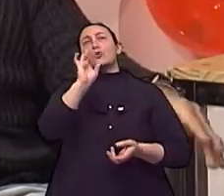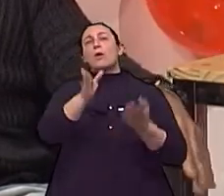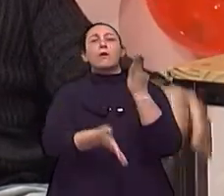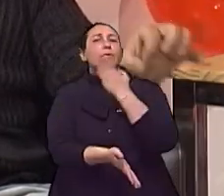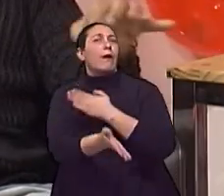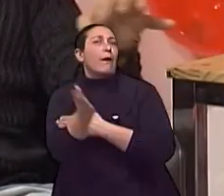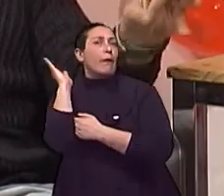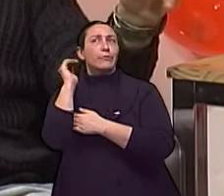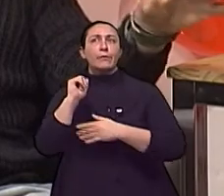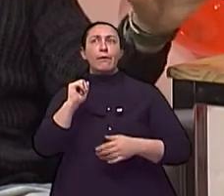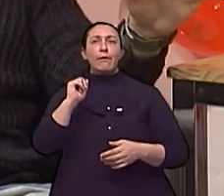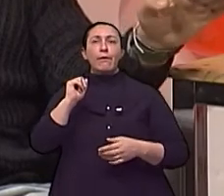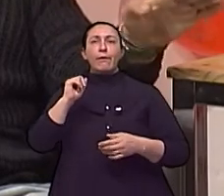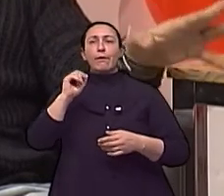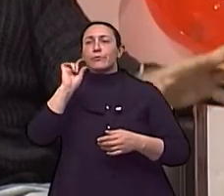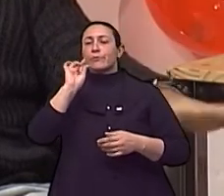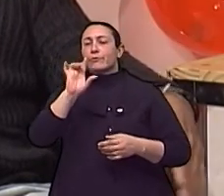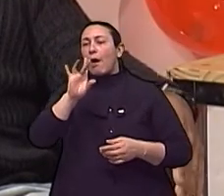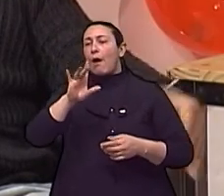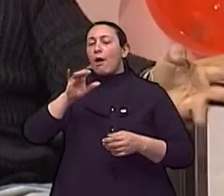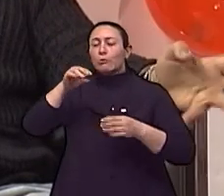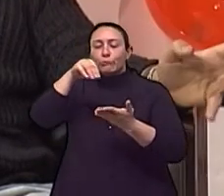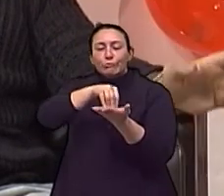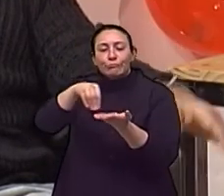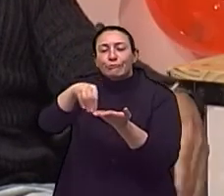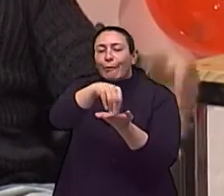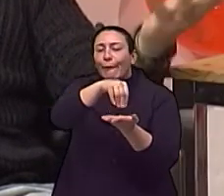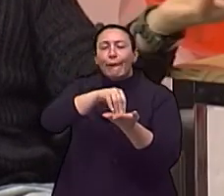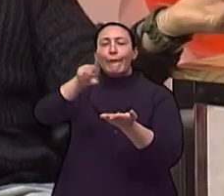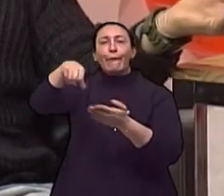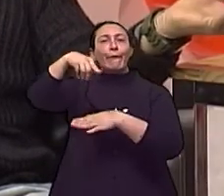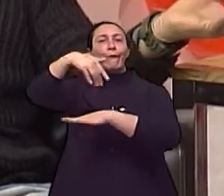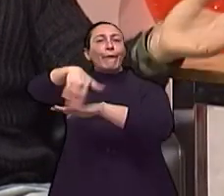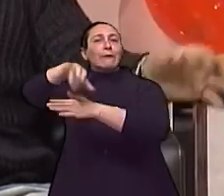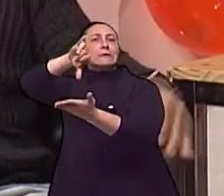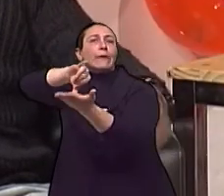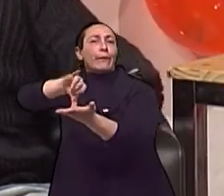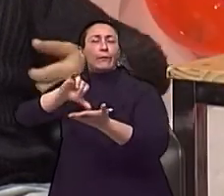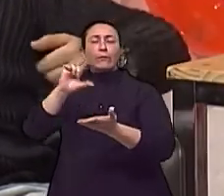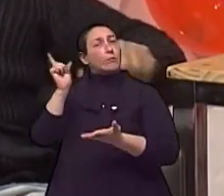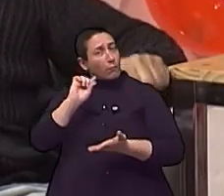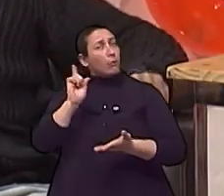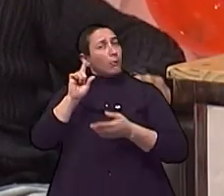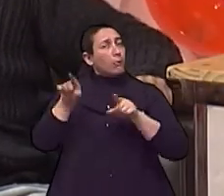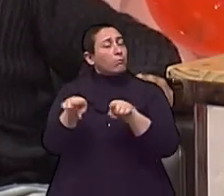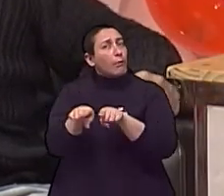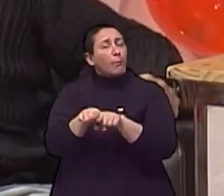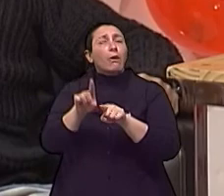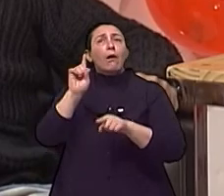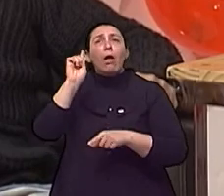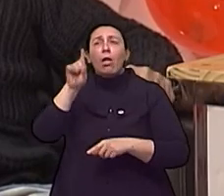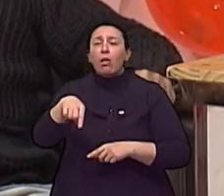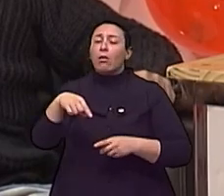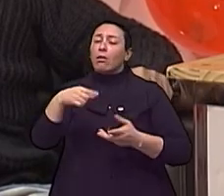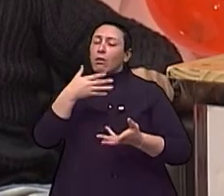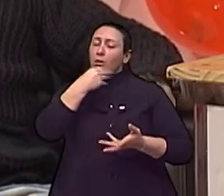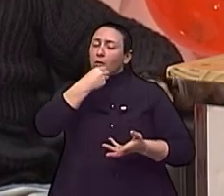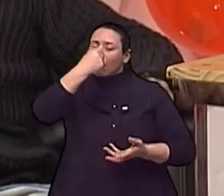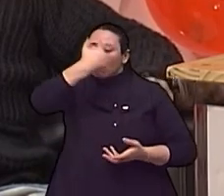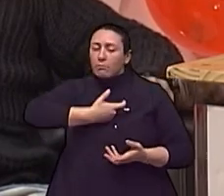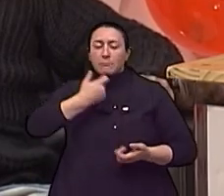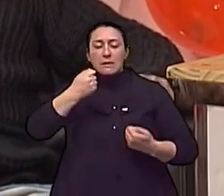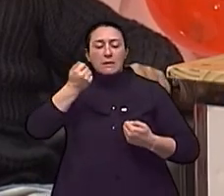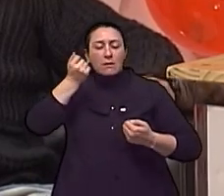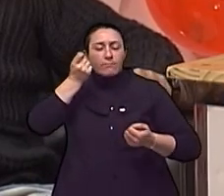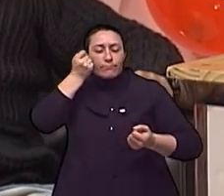viagem a leitura ou joguinhos lá na rua da praia com seus amigos nada contra esse lá mas que essa esse movimento de